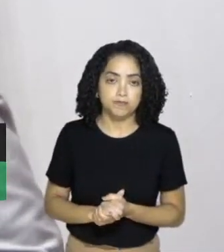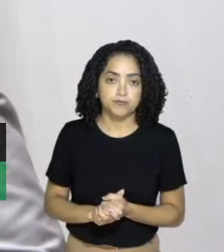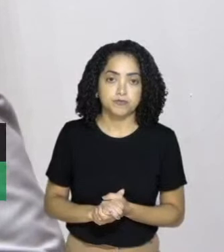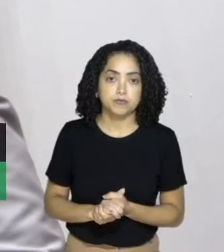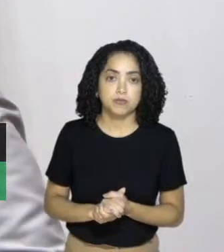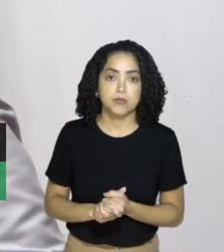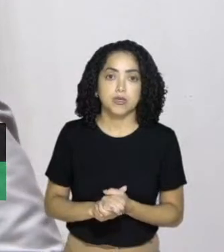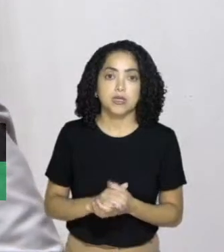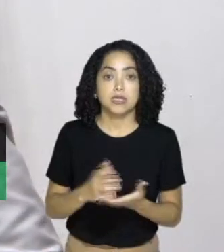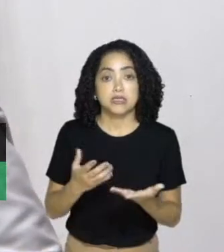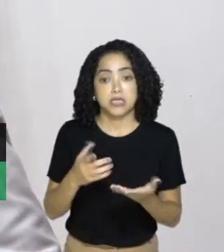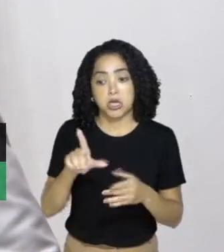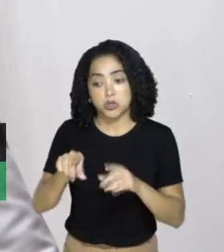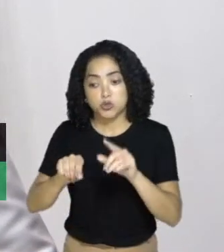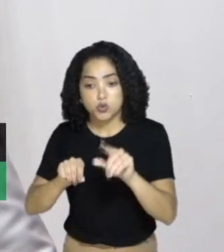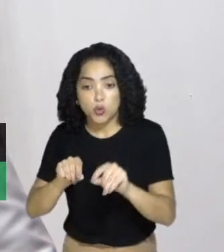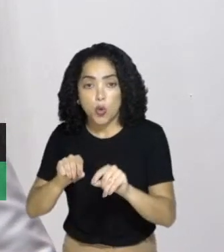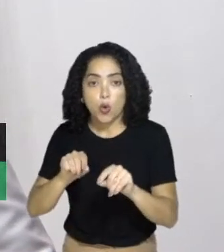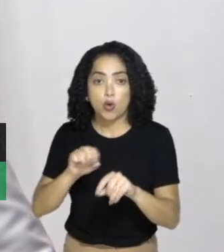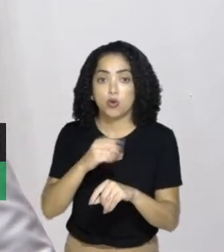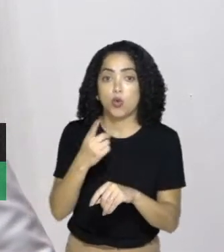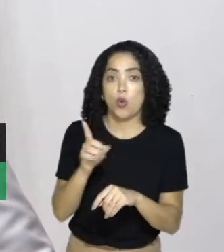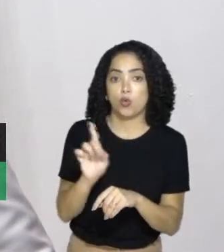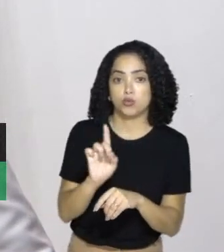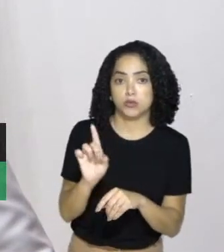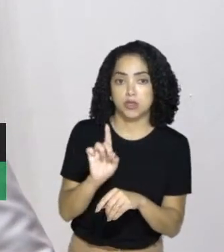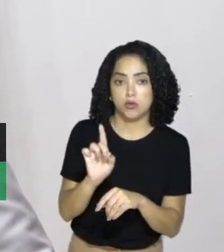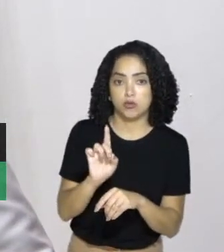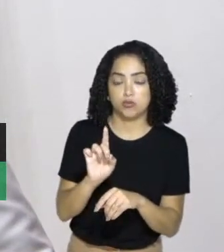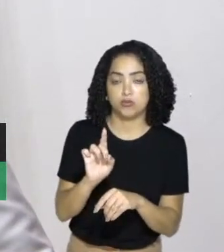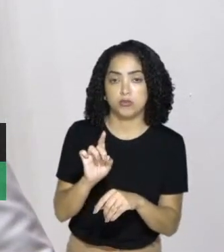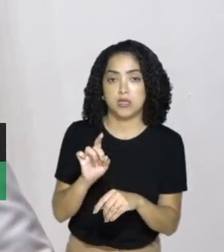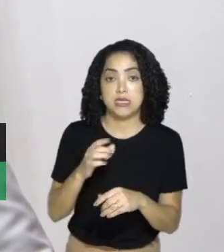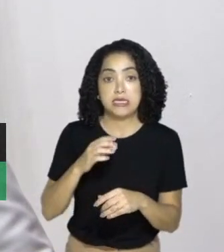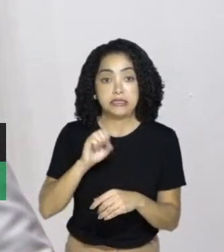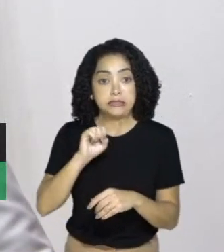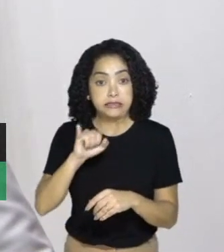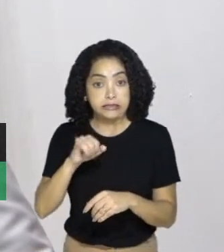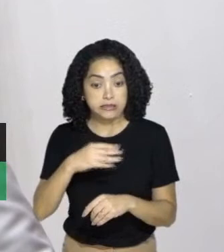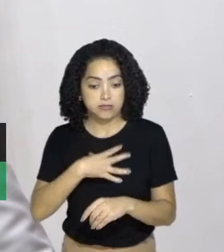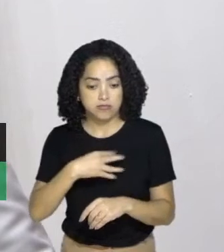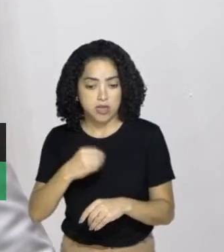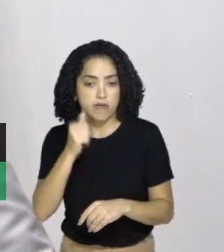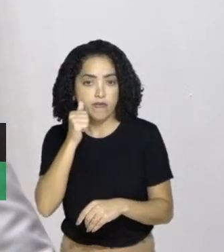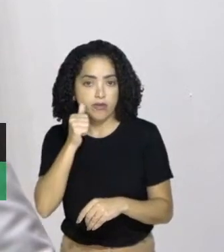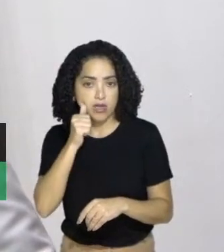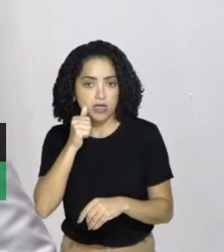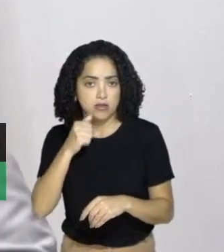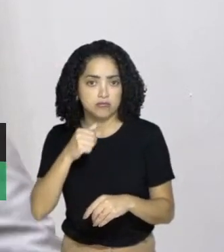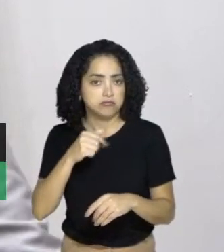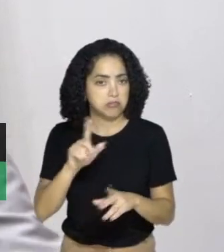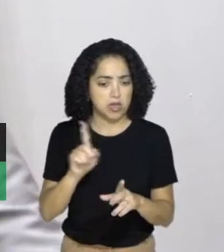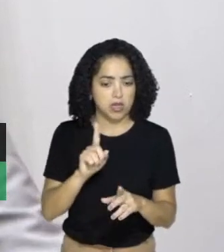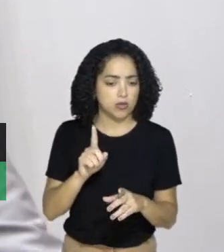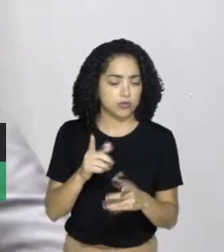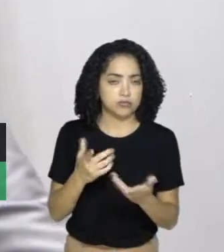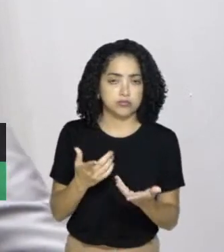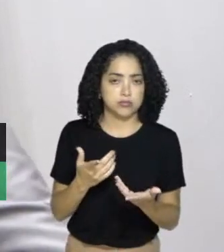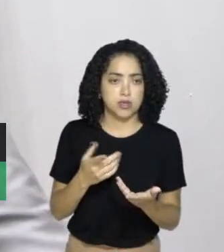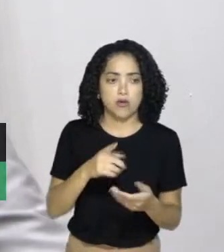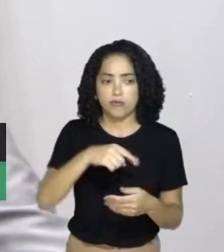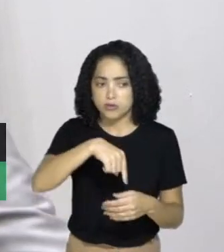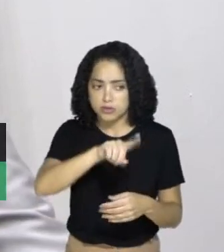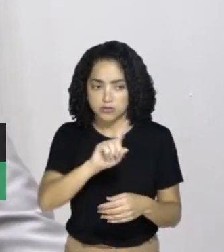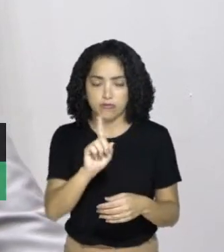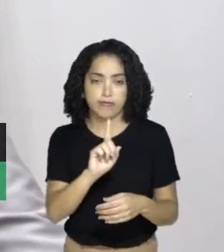nadar contra um homem dentro da piscina. Se fosse a minha filha, eu falaria, filha, você não vai lutar contra esse sujeito. Ele vai te moer